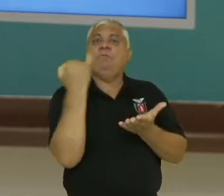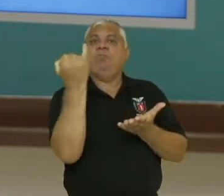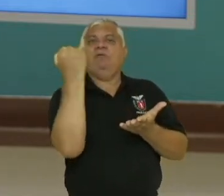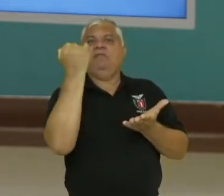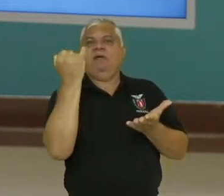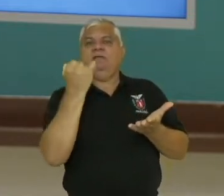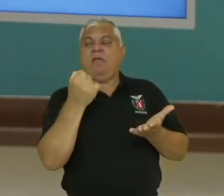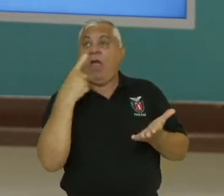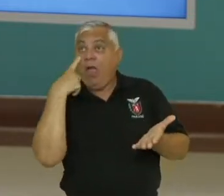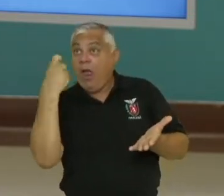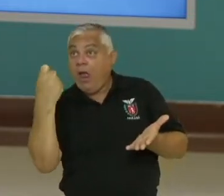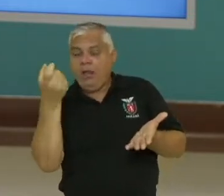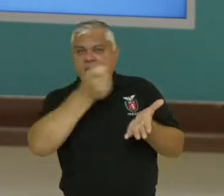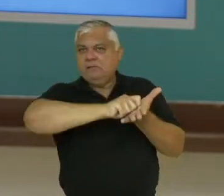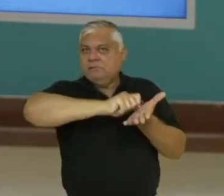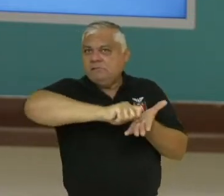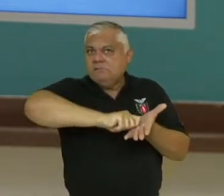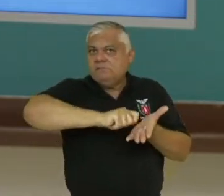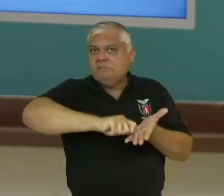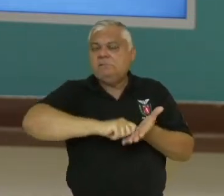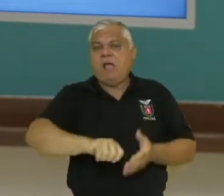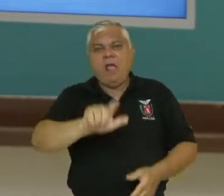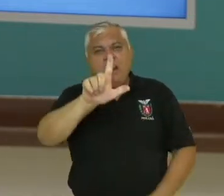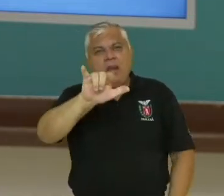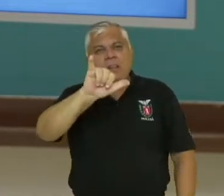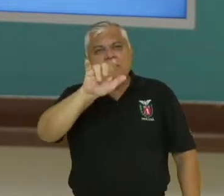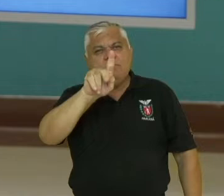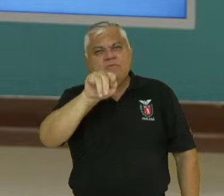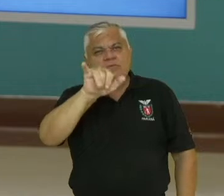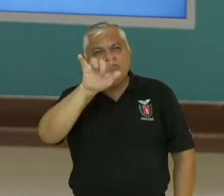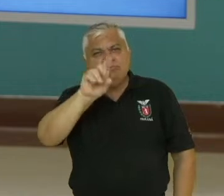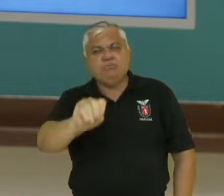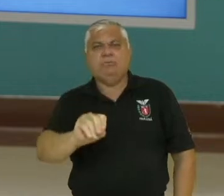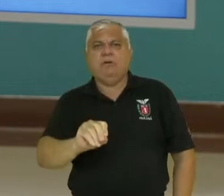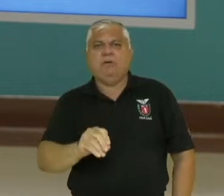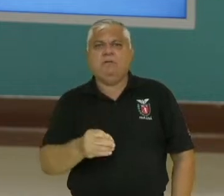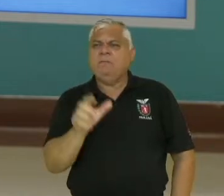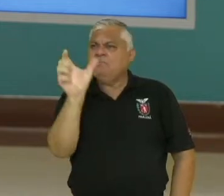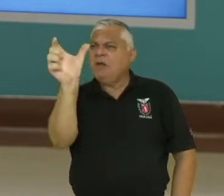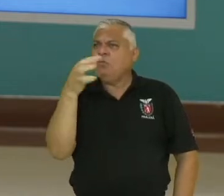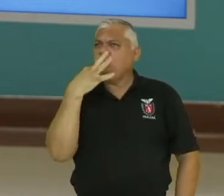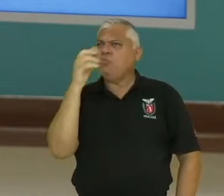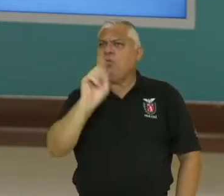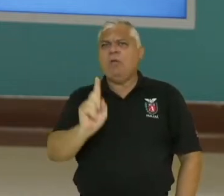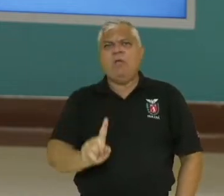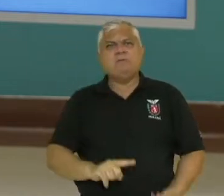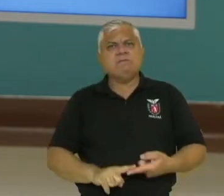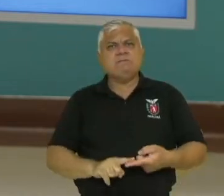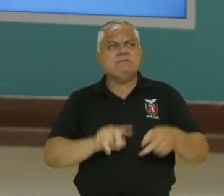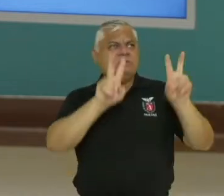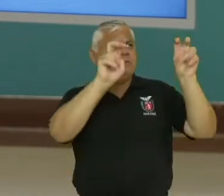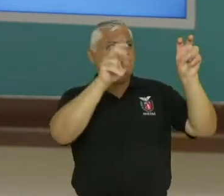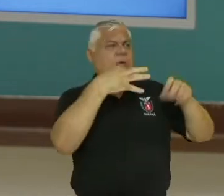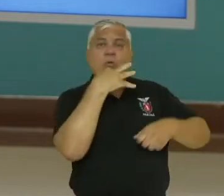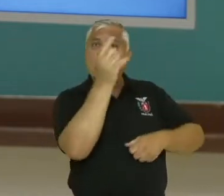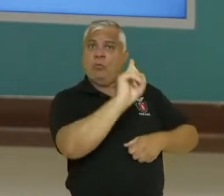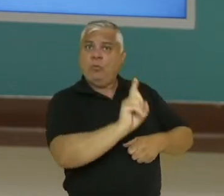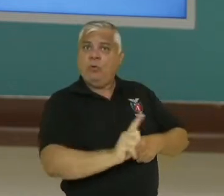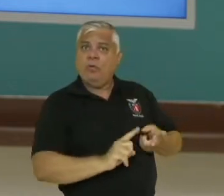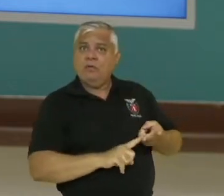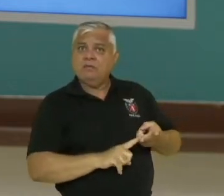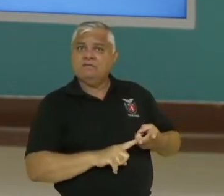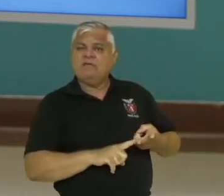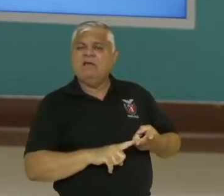interessante sobre os lipídios. É verdade, tem assuntos que nós não conhecemos. Outros assuntos, a gente tem até